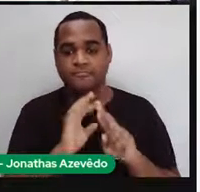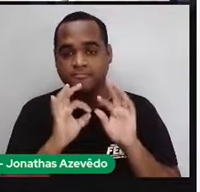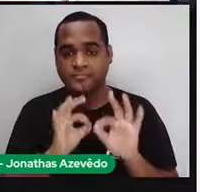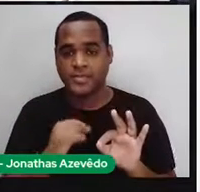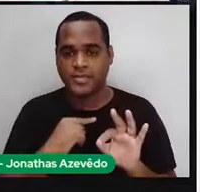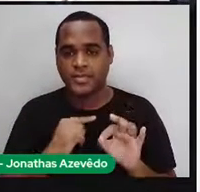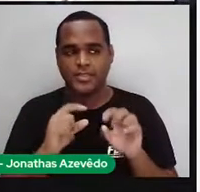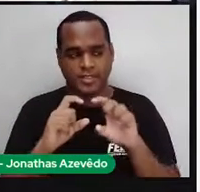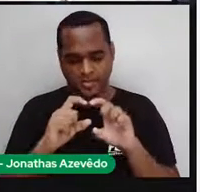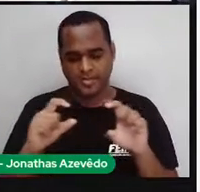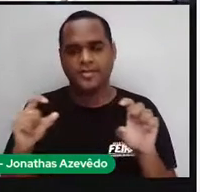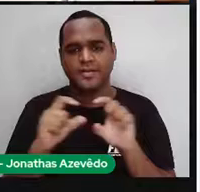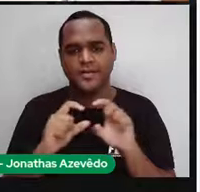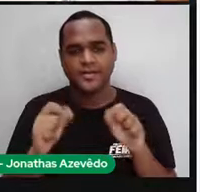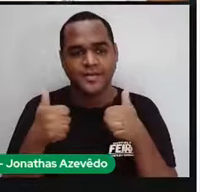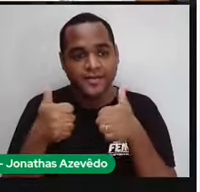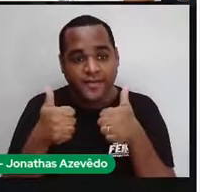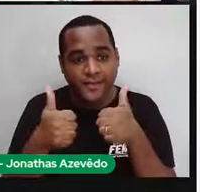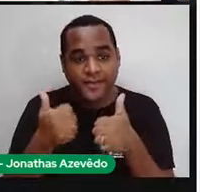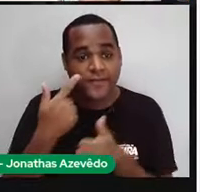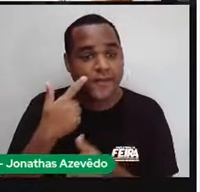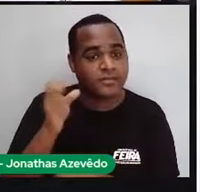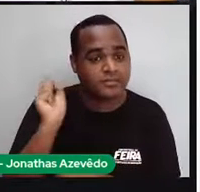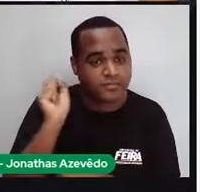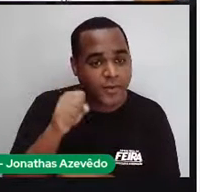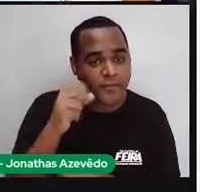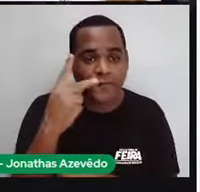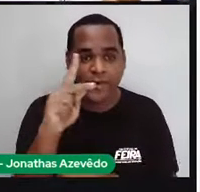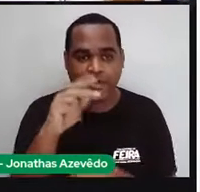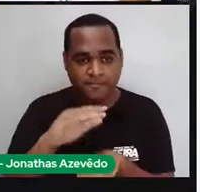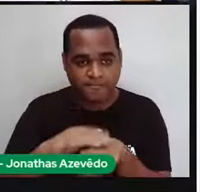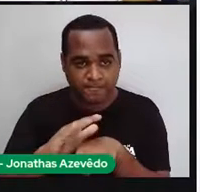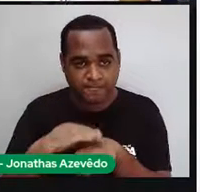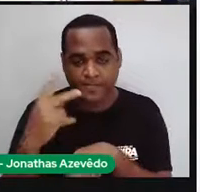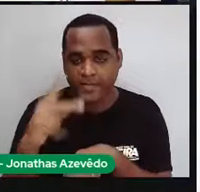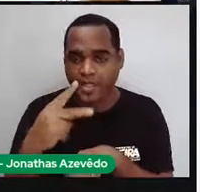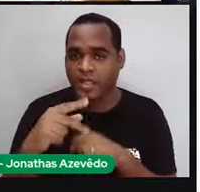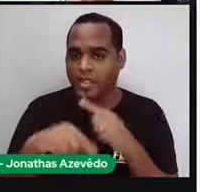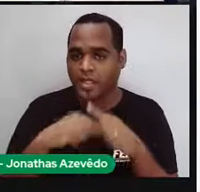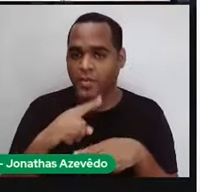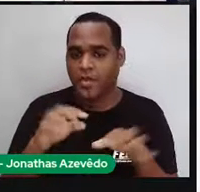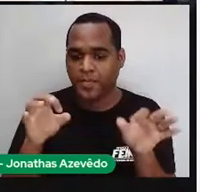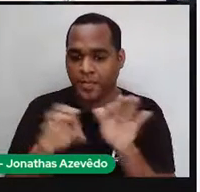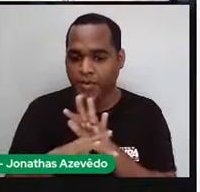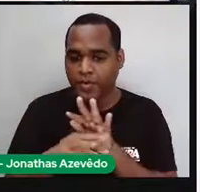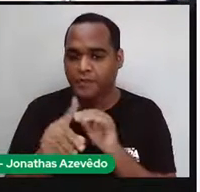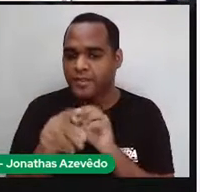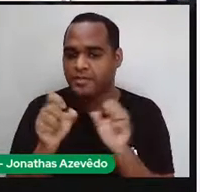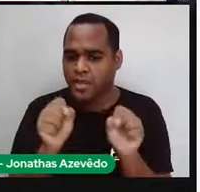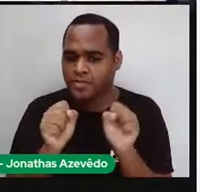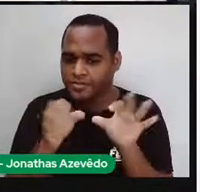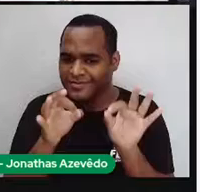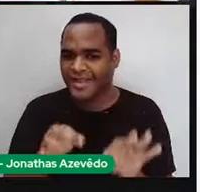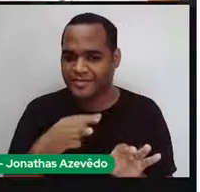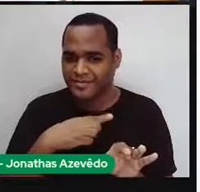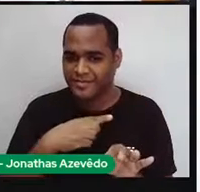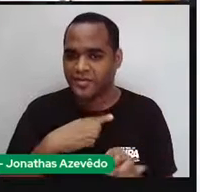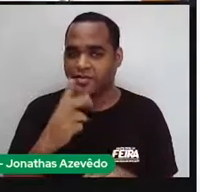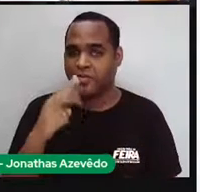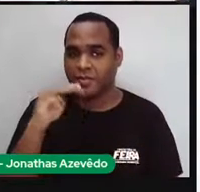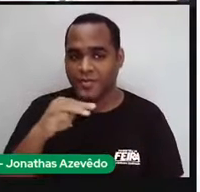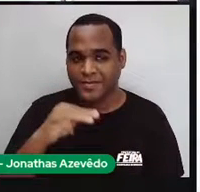do lado então valendo tá com você depois eu concluo aqui para ver se o seu Tá certo tá bom